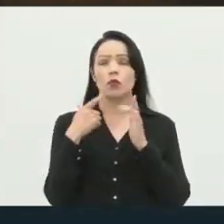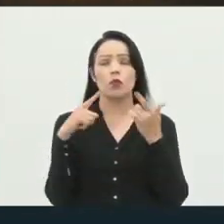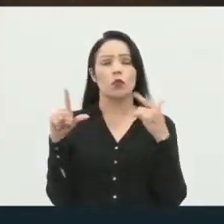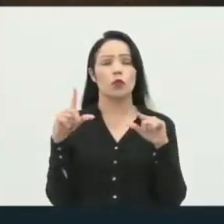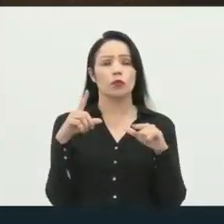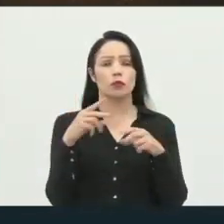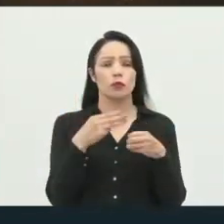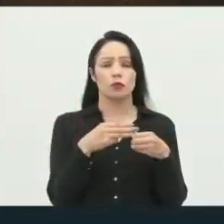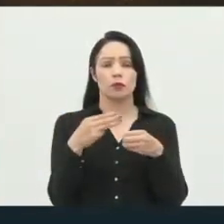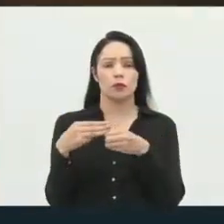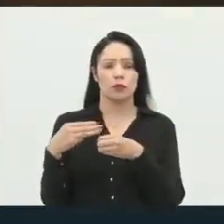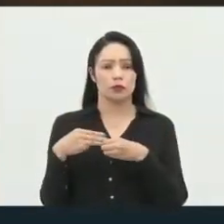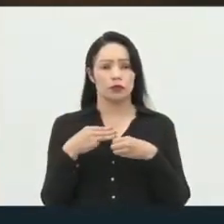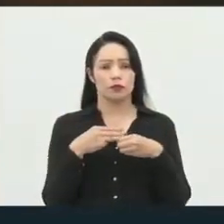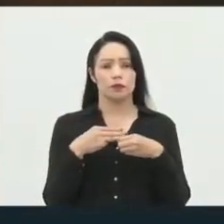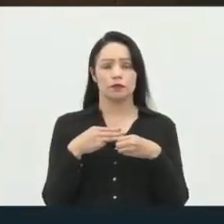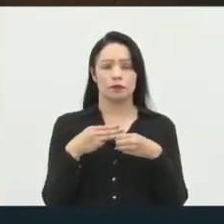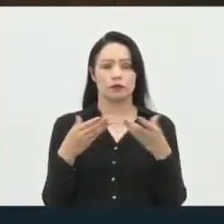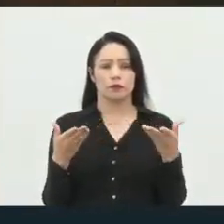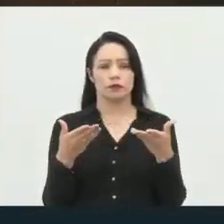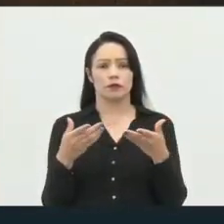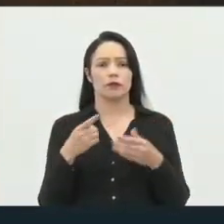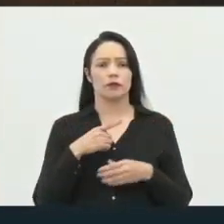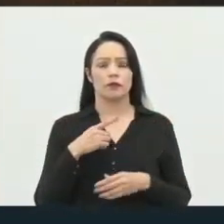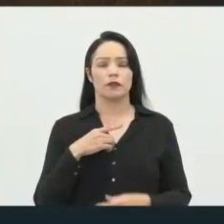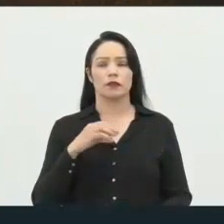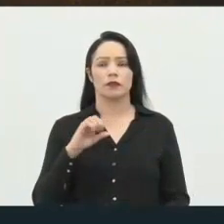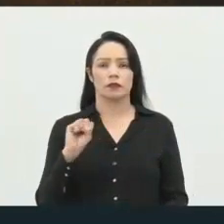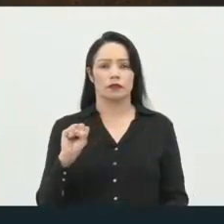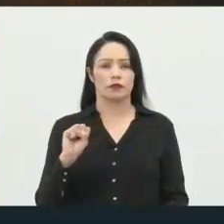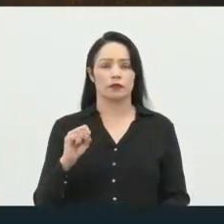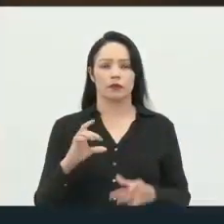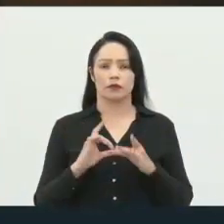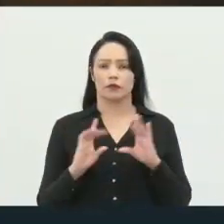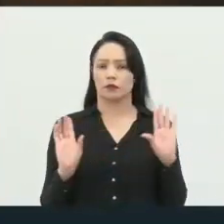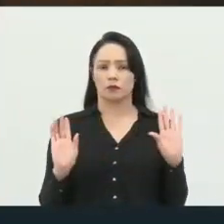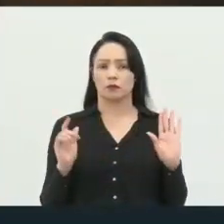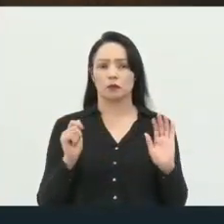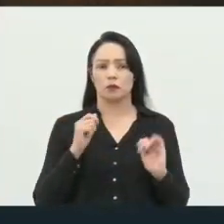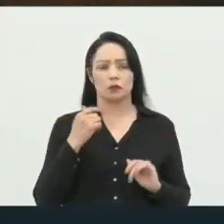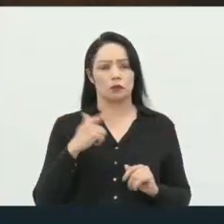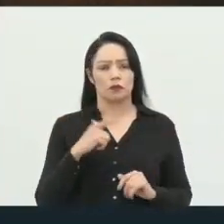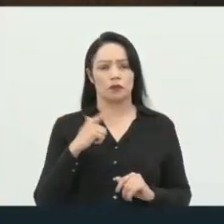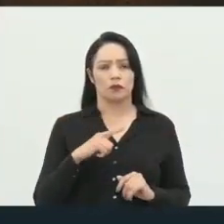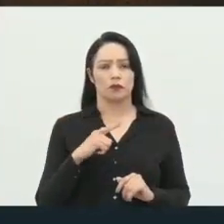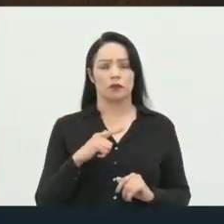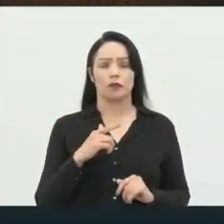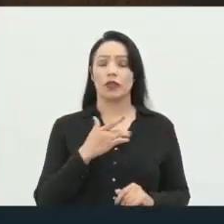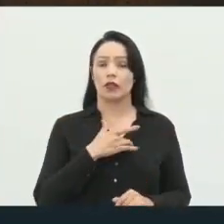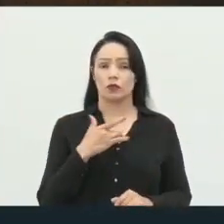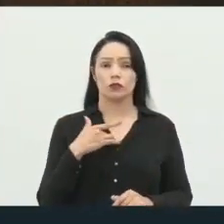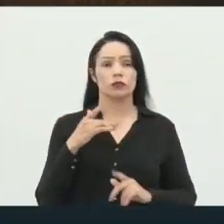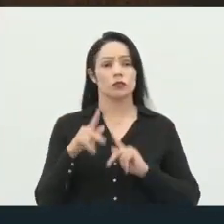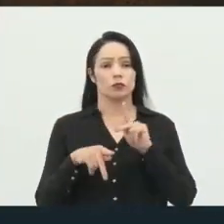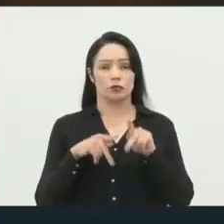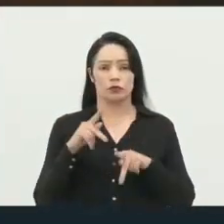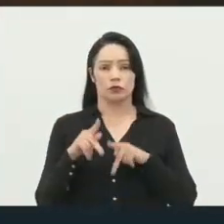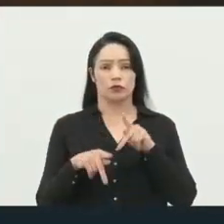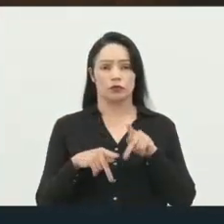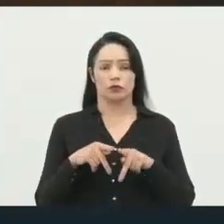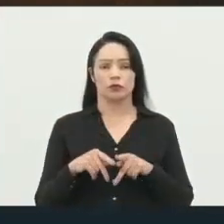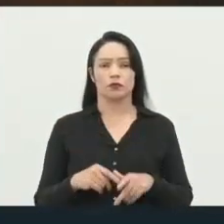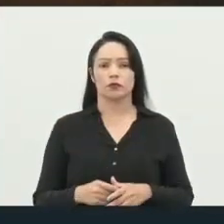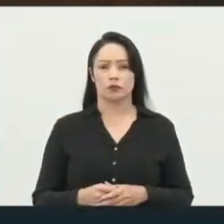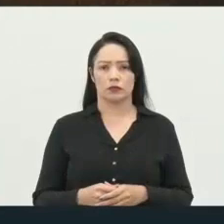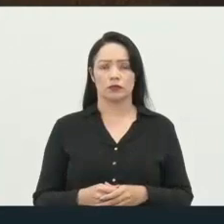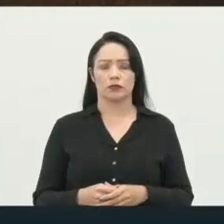hoje estão aí que operam sem as doenças né e a saúde pública qual sempre vem a dizer aqui saúde pública é algo que eu vejo que ela